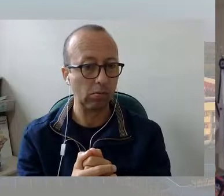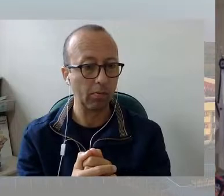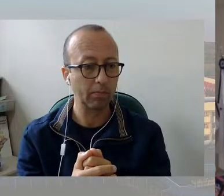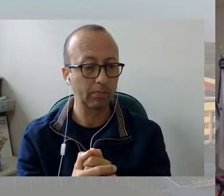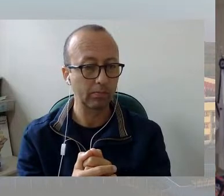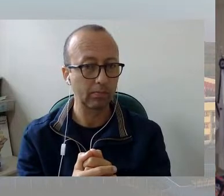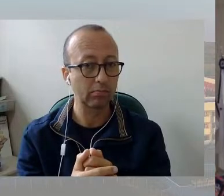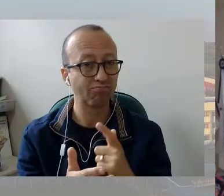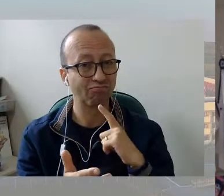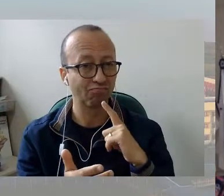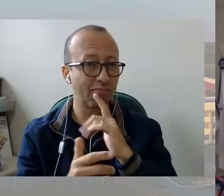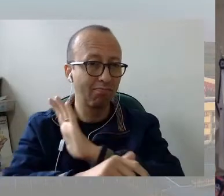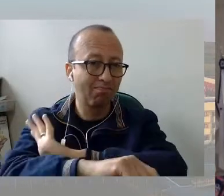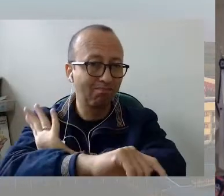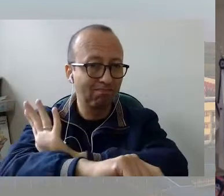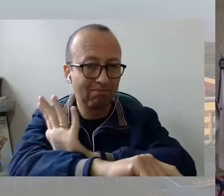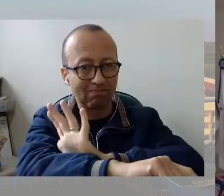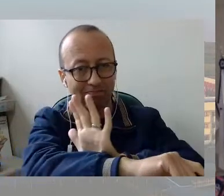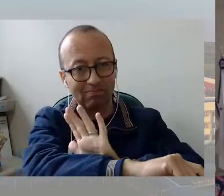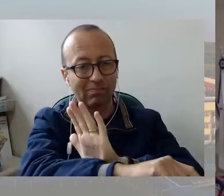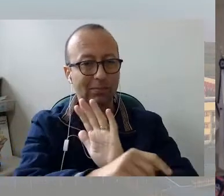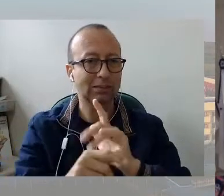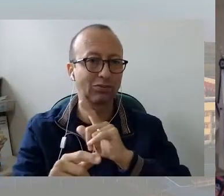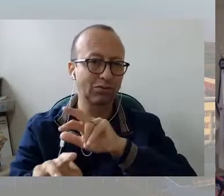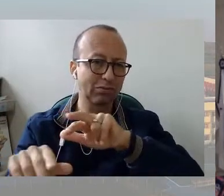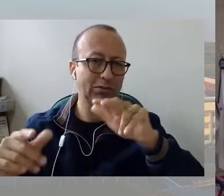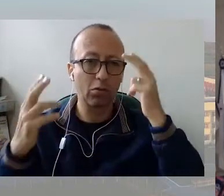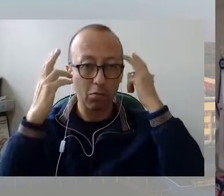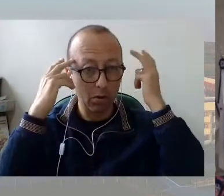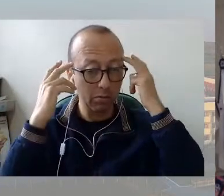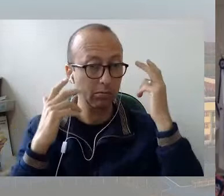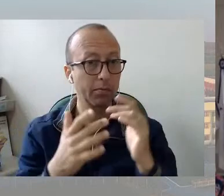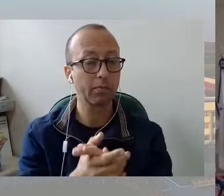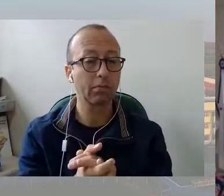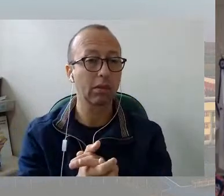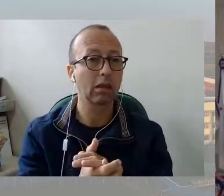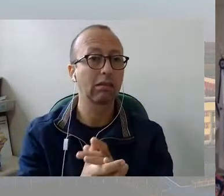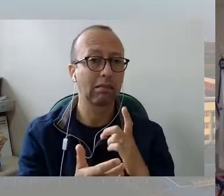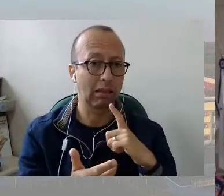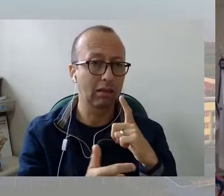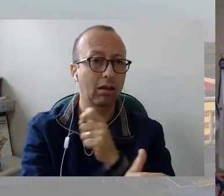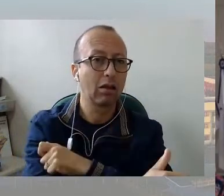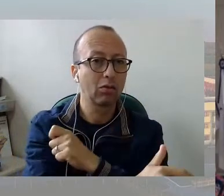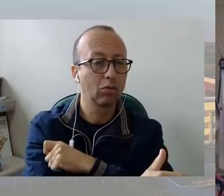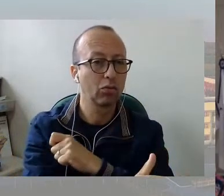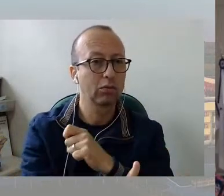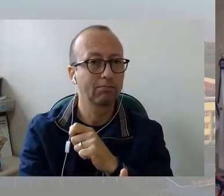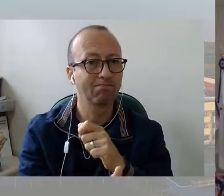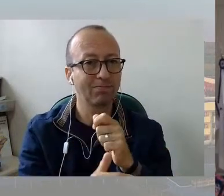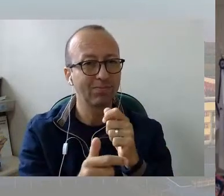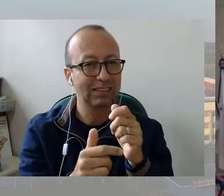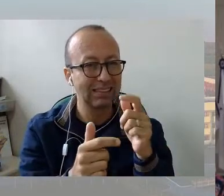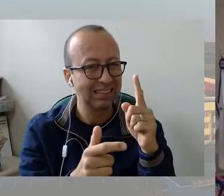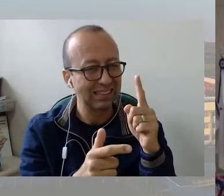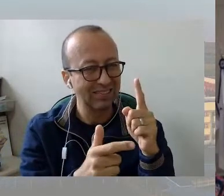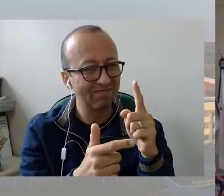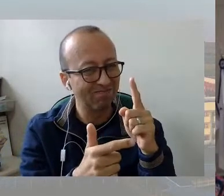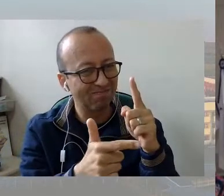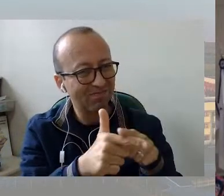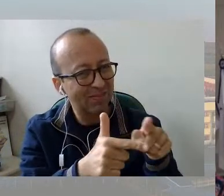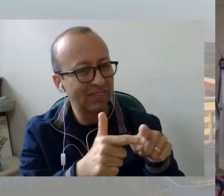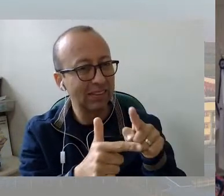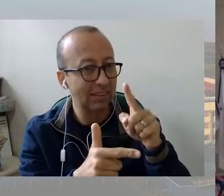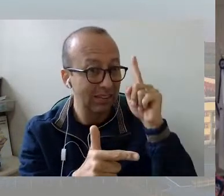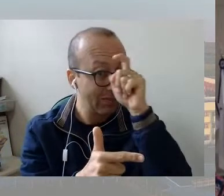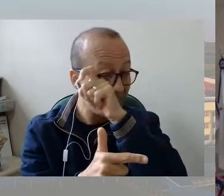práticas racistas que chegam ao ponto de colocar alunos em situação de vulnerabilidade como escudo humano para garantir nossas práticas, alunos